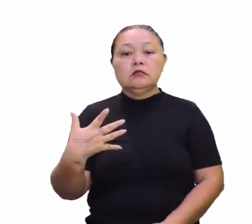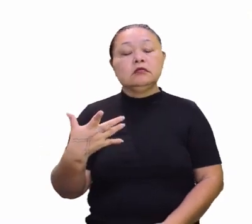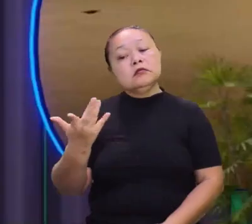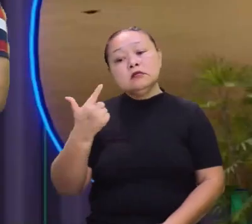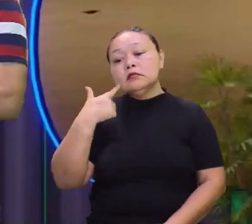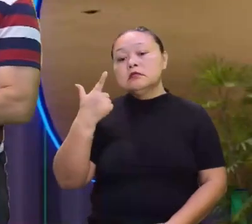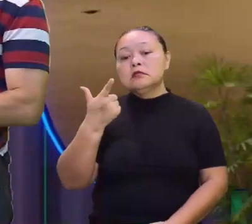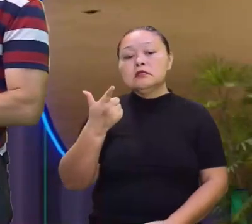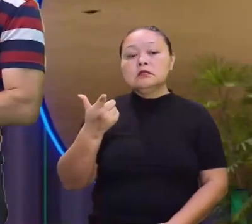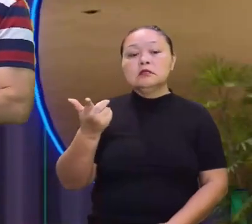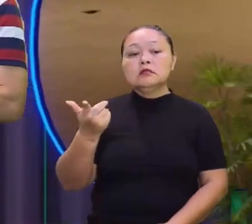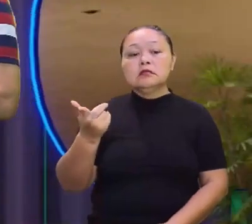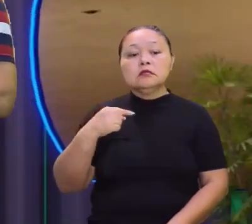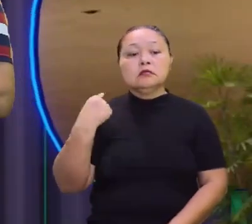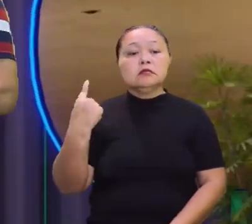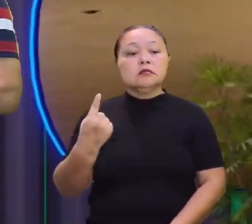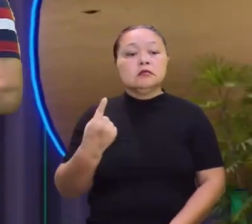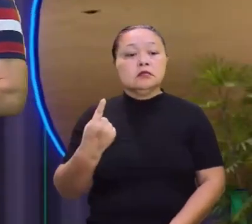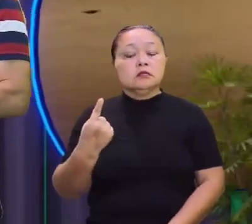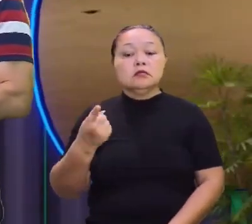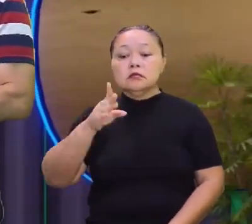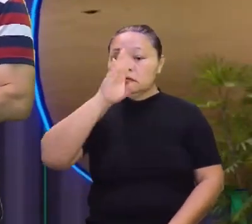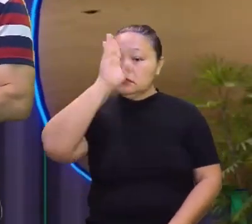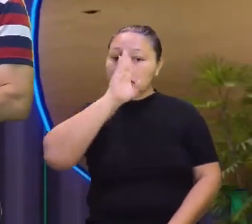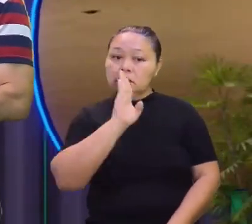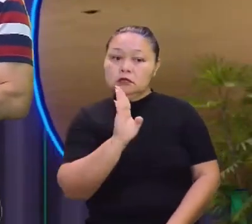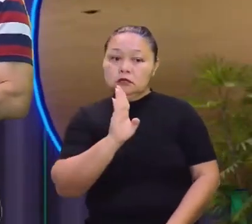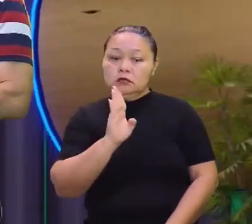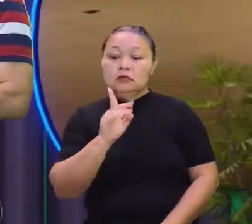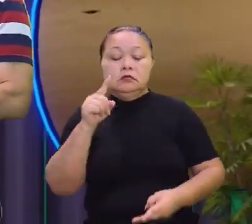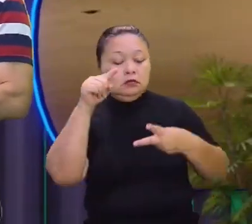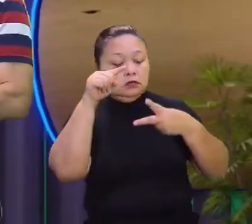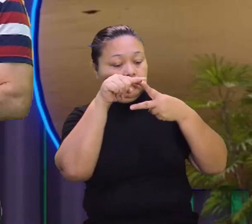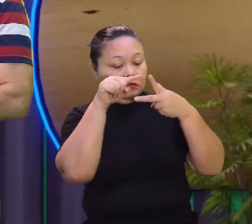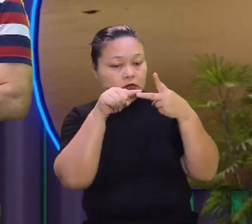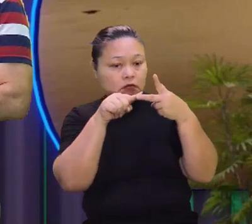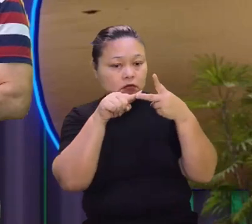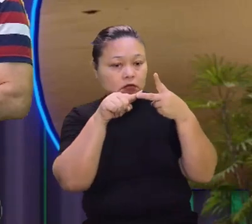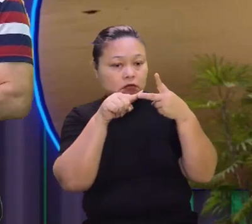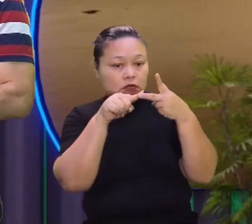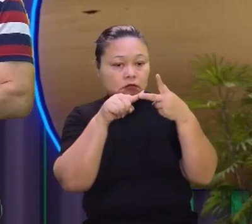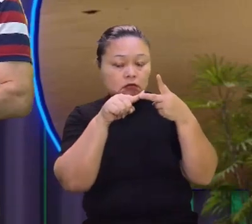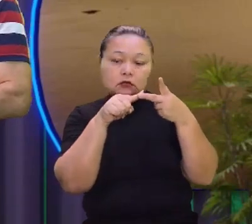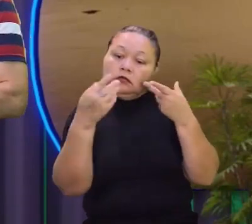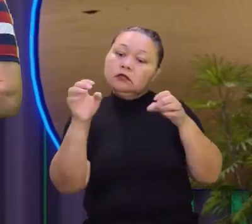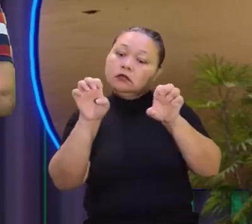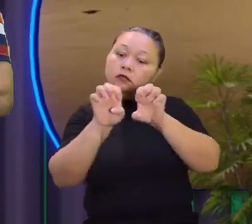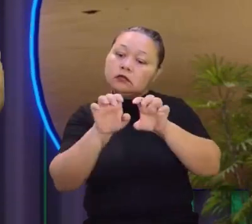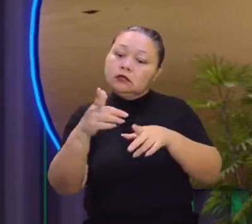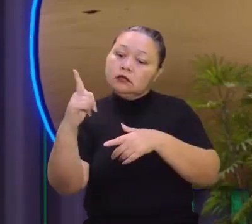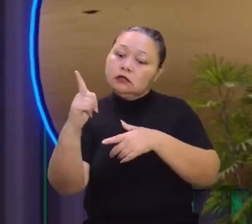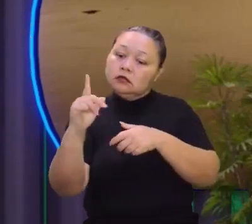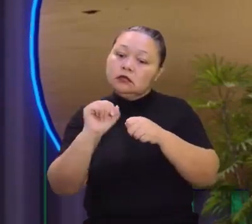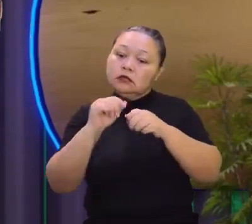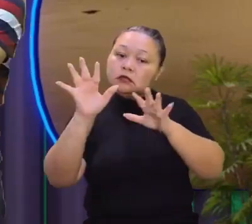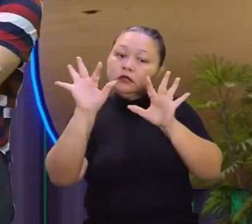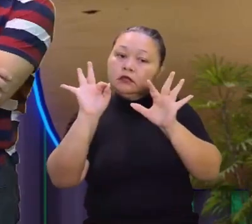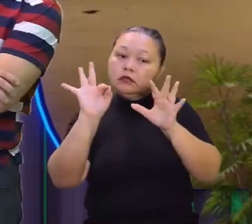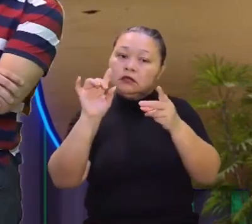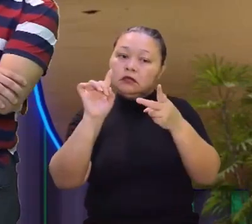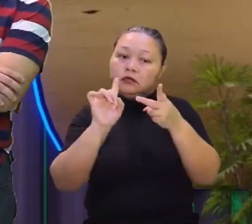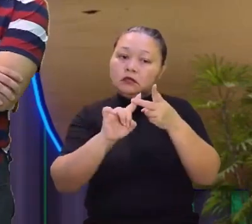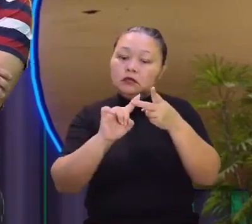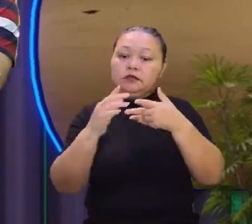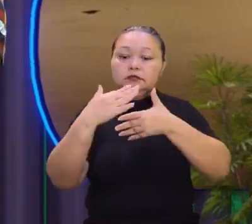aluno, olhando né? para ele. Isso. Nós encontramos no Brasil 2 unidades de estrutura geológica.